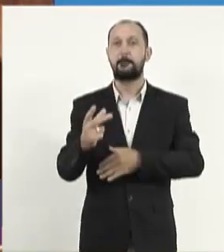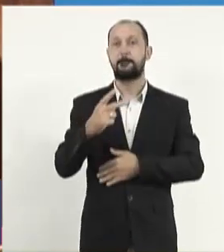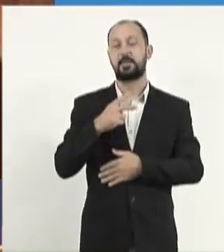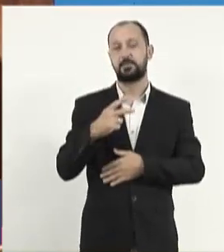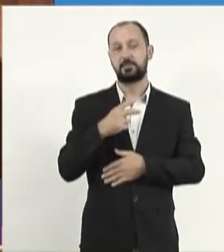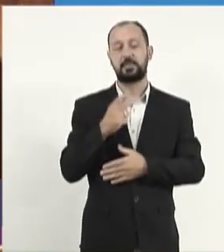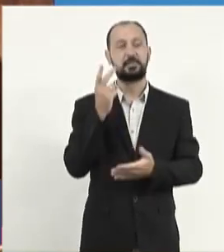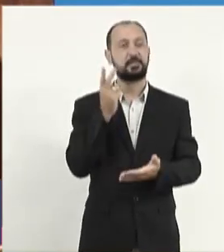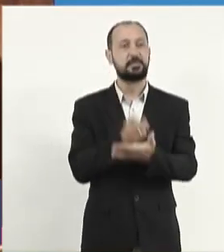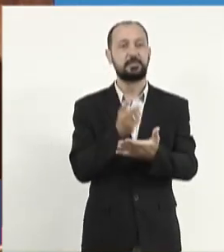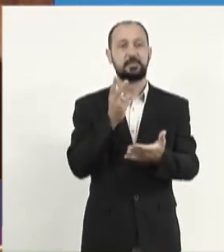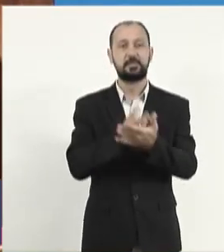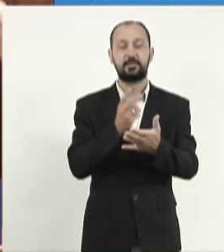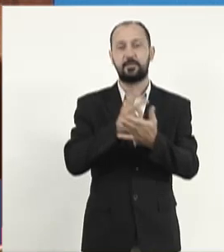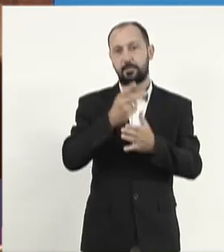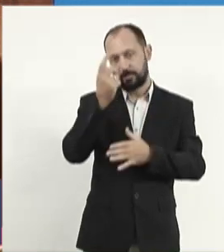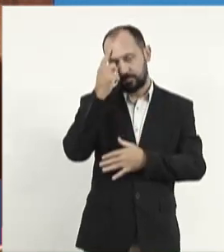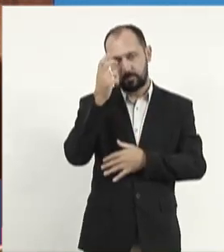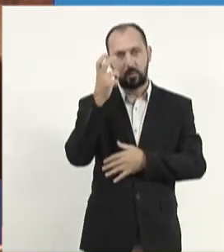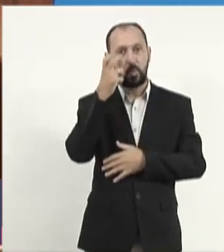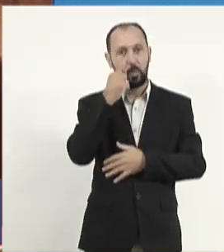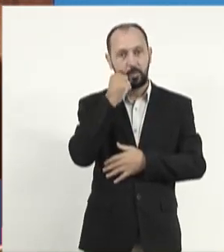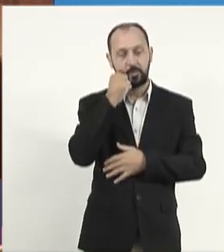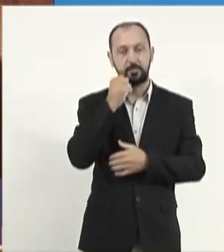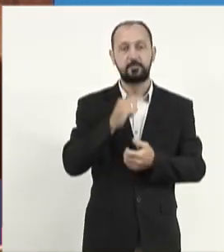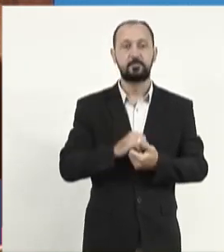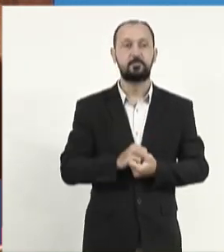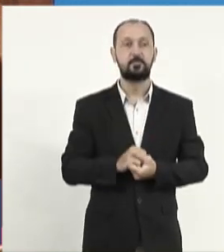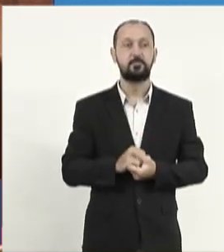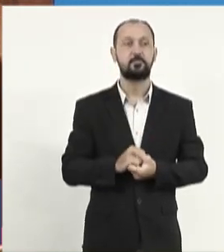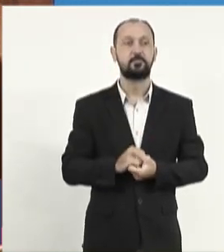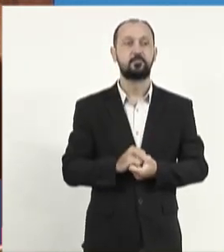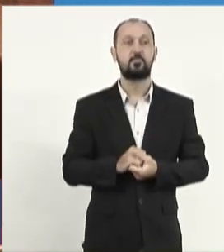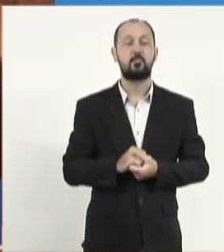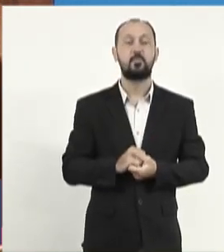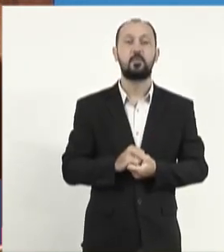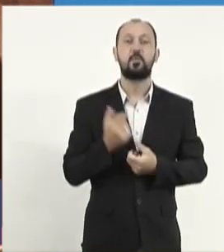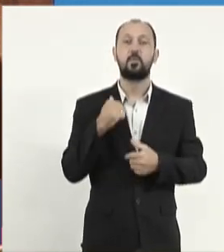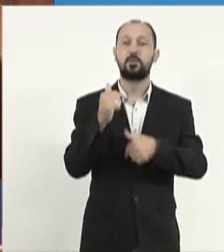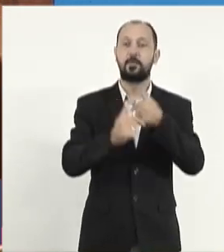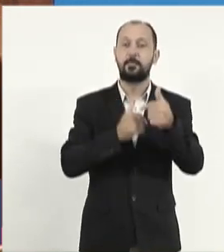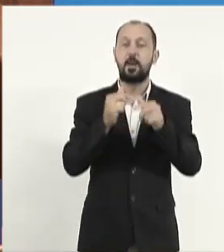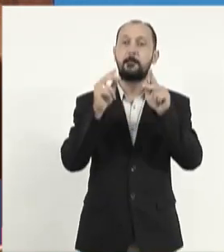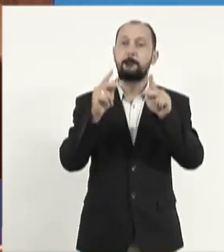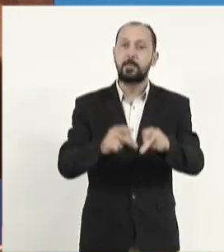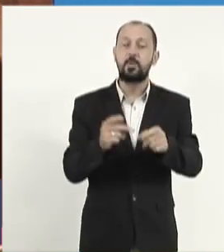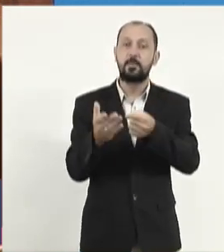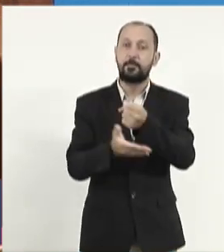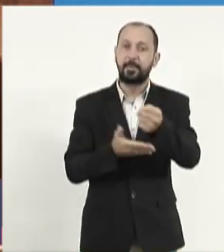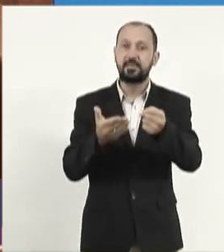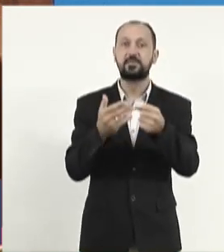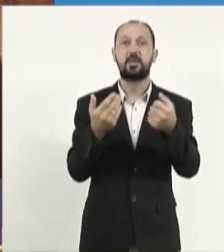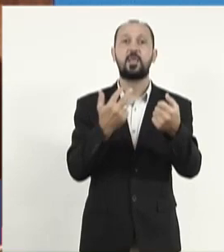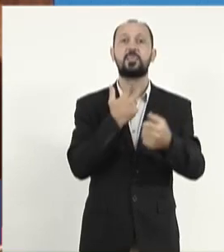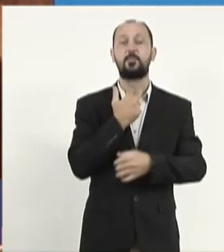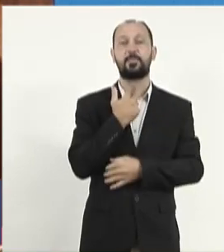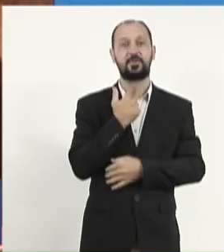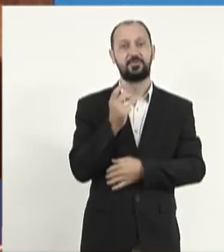privada sempre é a lógica do lucro, E o serviço público essencial, ele não